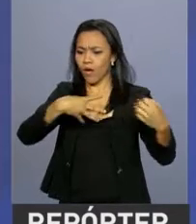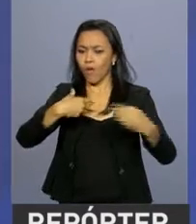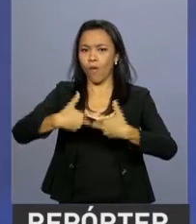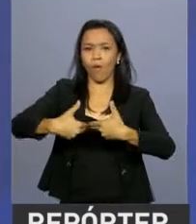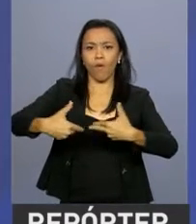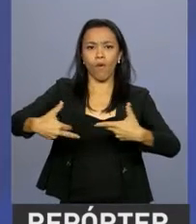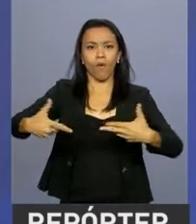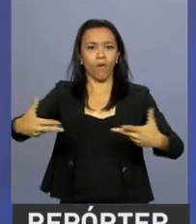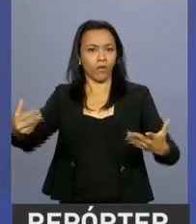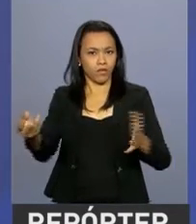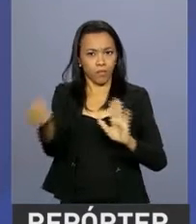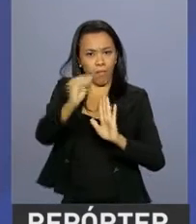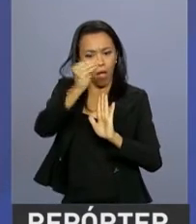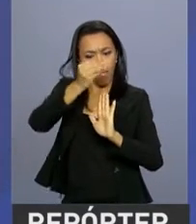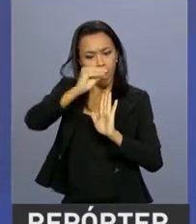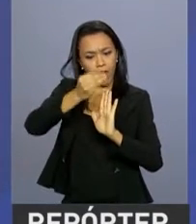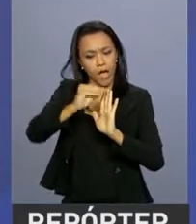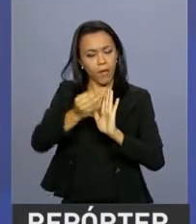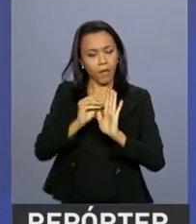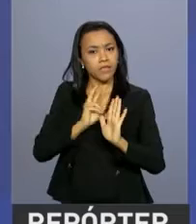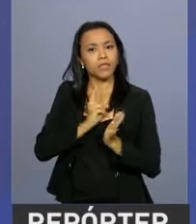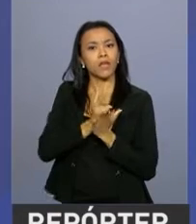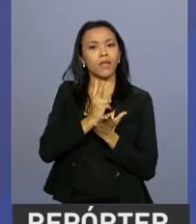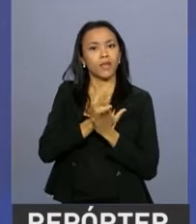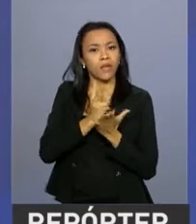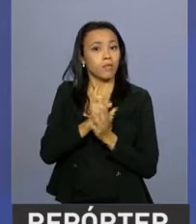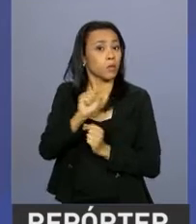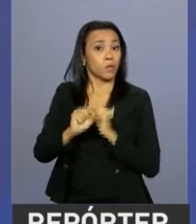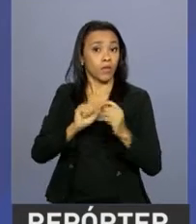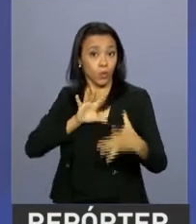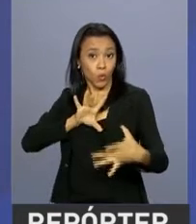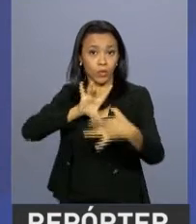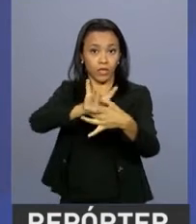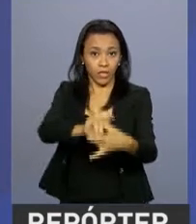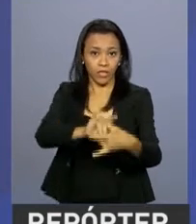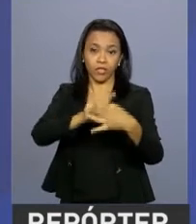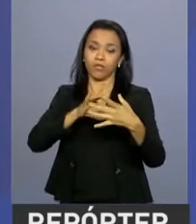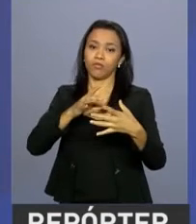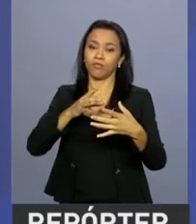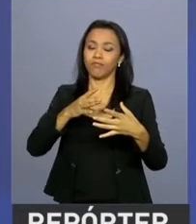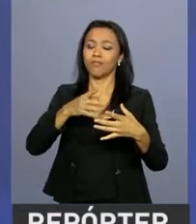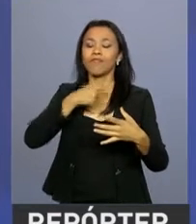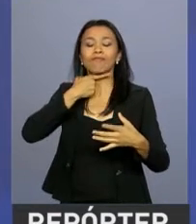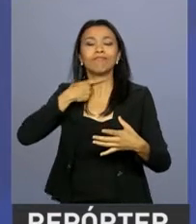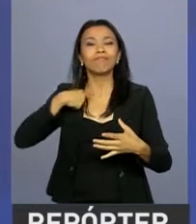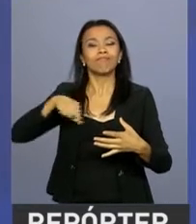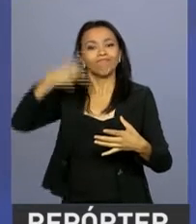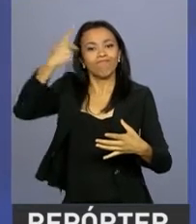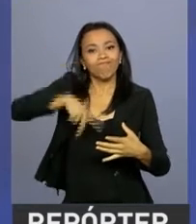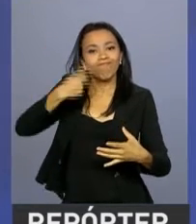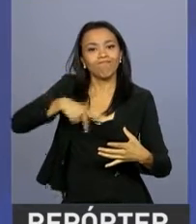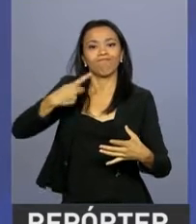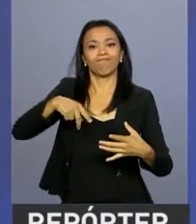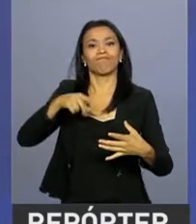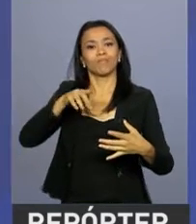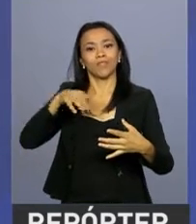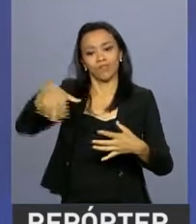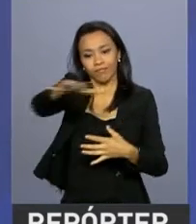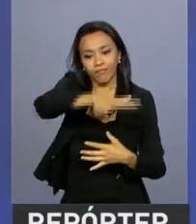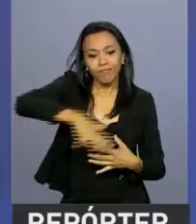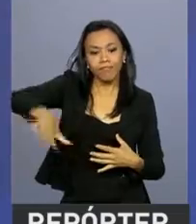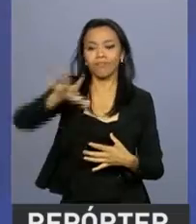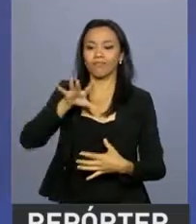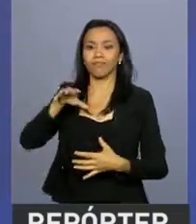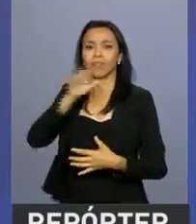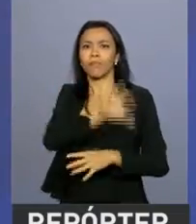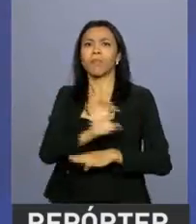oferta, sempre sintonizadas, mais uma vez, com as aspirações dos estudantes e sintonizadas com cada